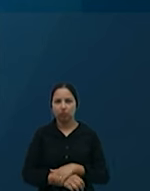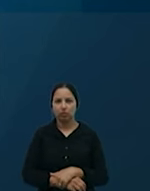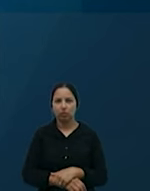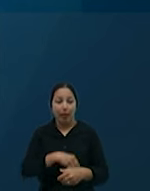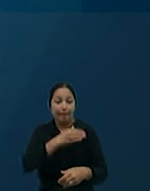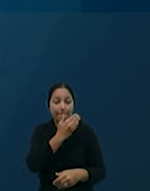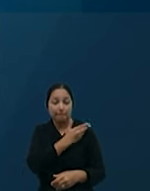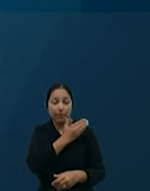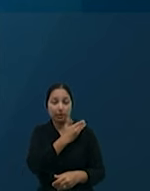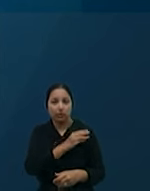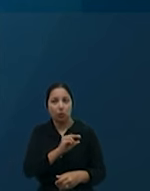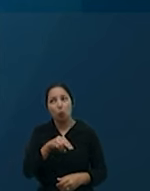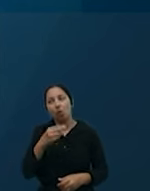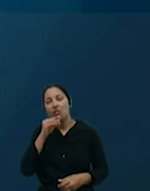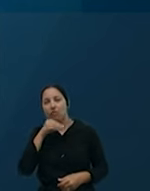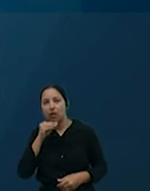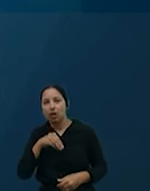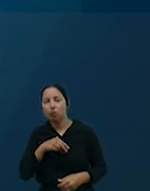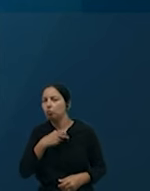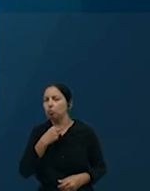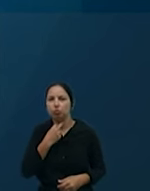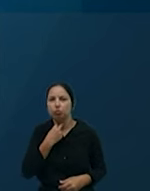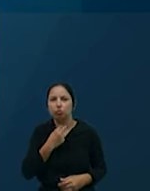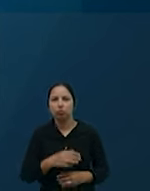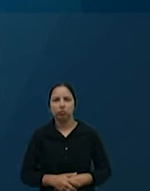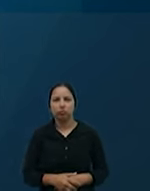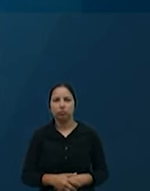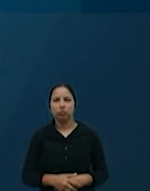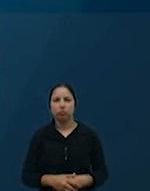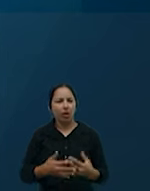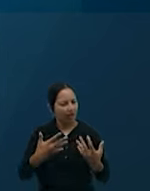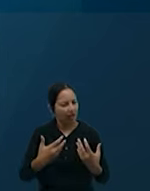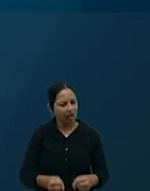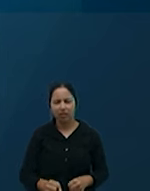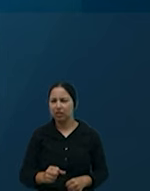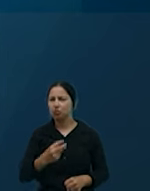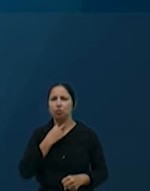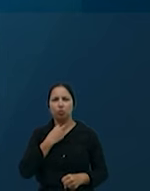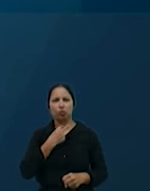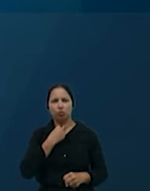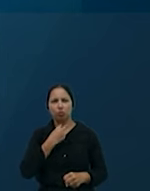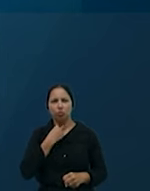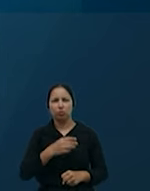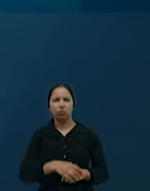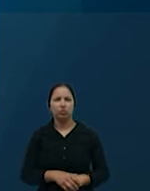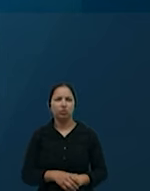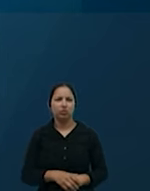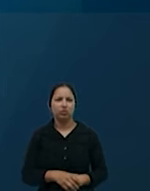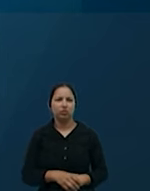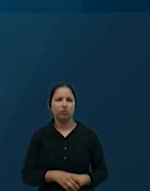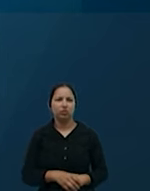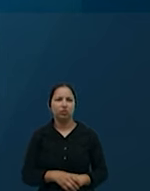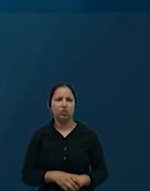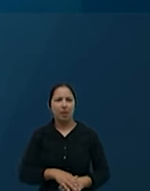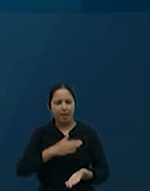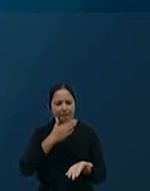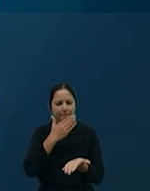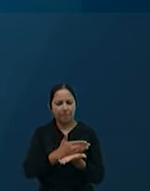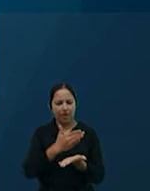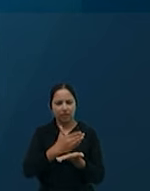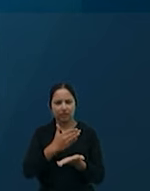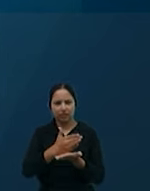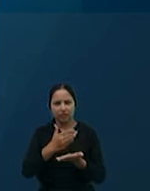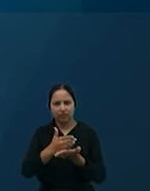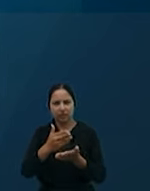ineficiente. É inadmissível o sacrifício de parcelas previdenciárias